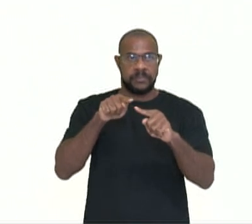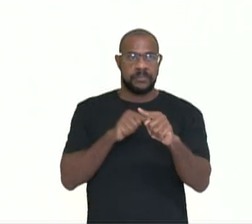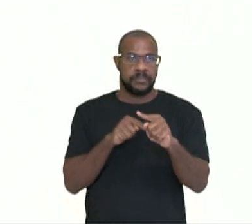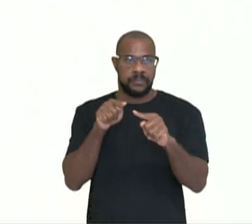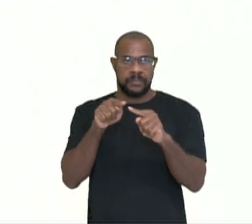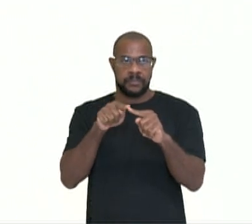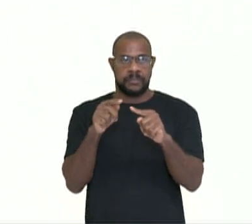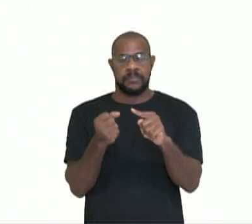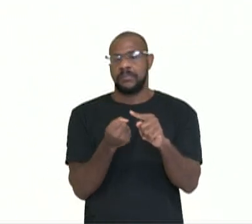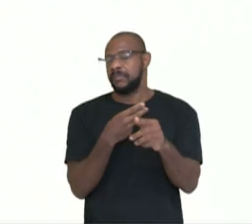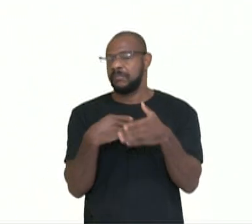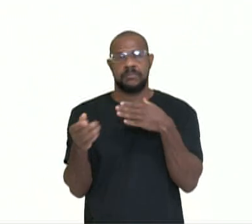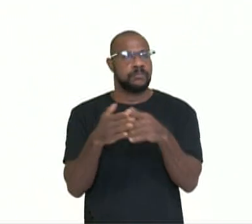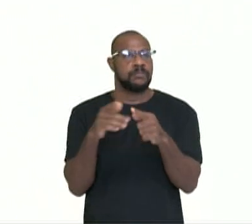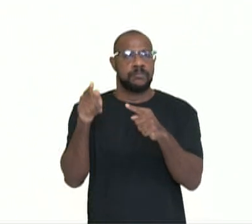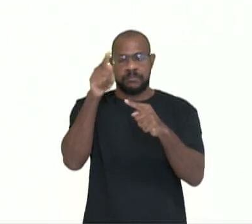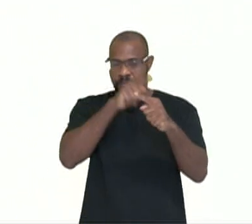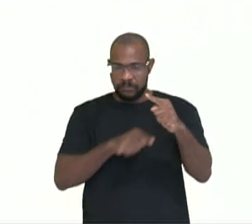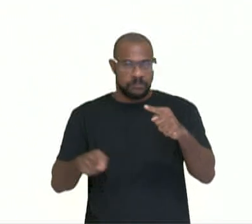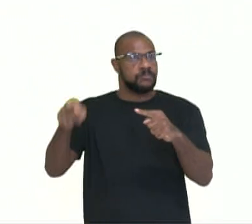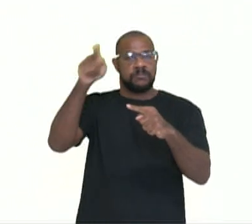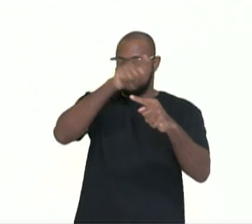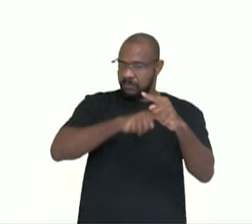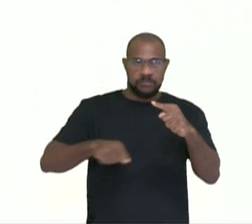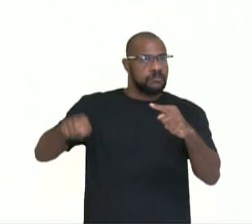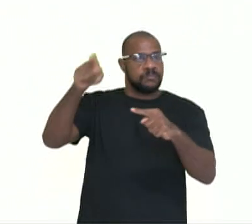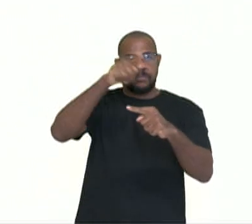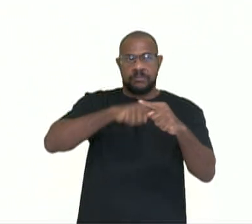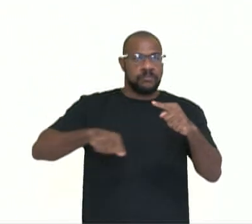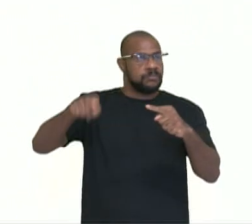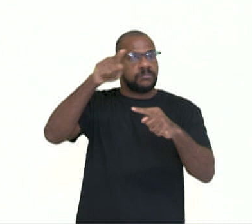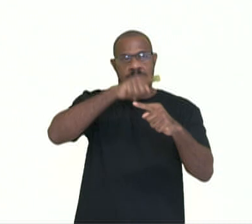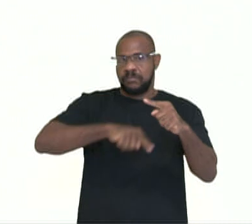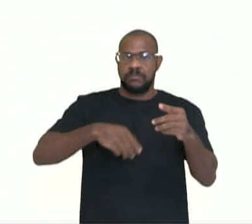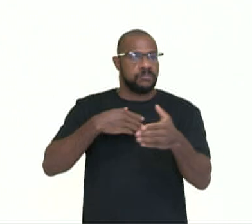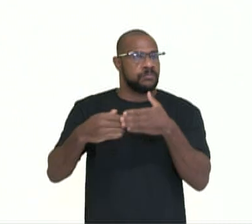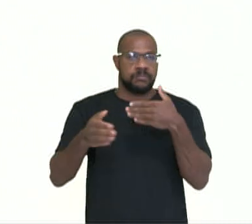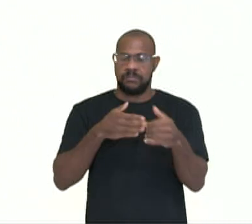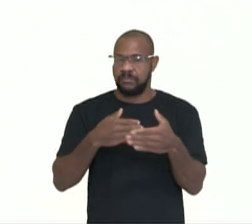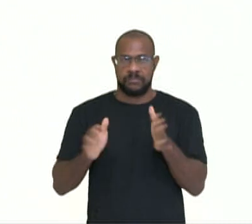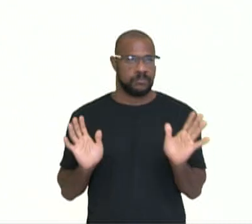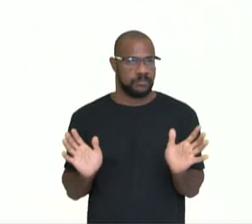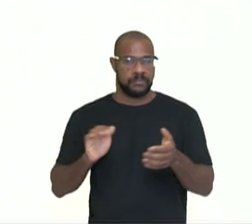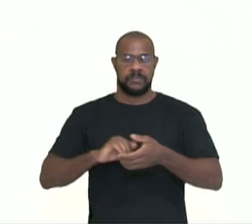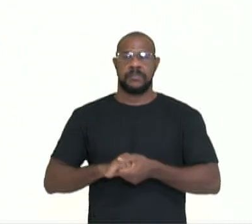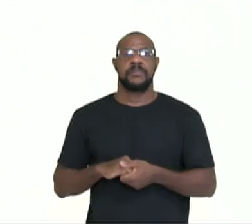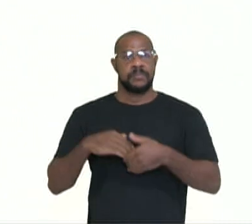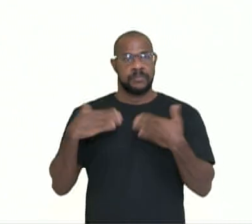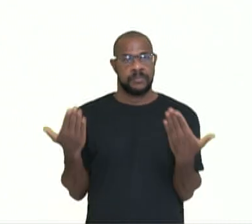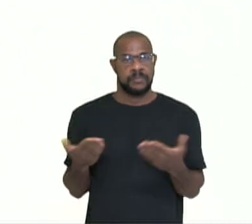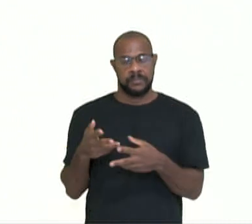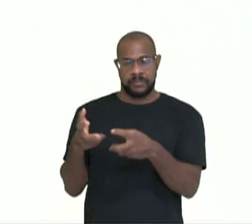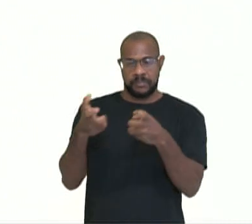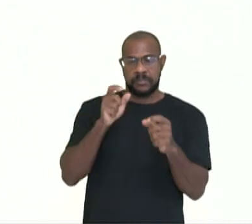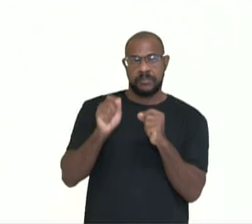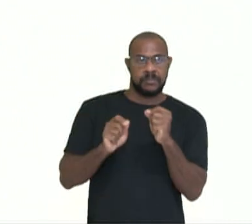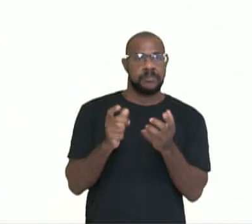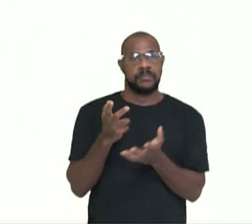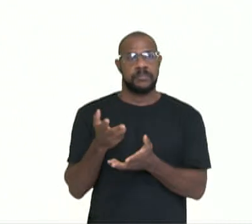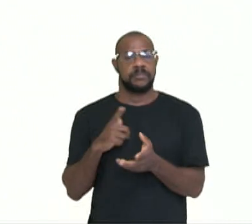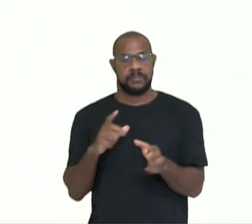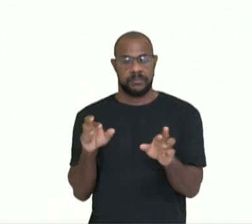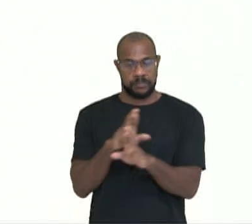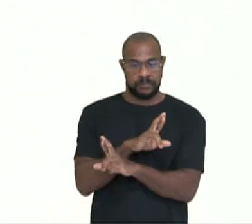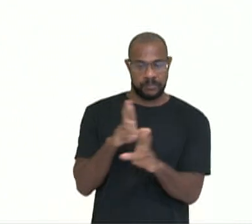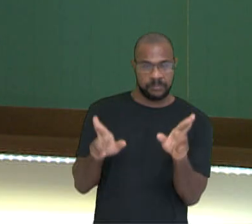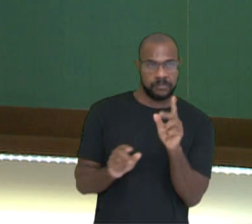de quantas voltas esse arco der sobre a circunferência trigonométrica. Então, nós podemos escrever as